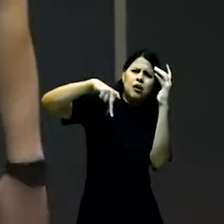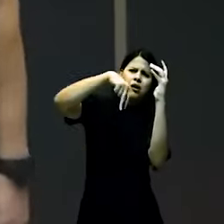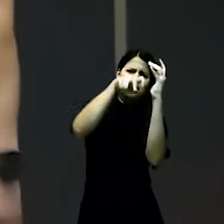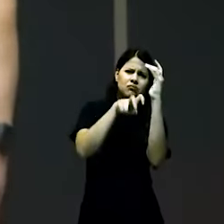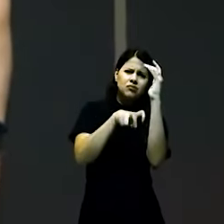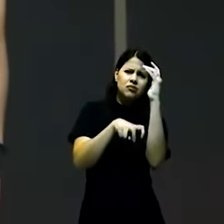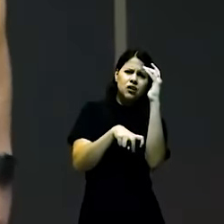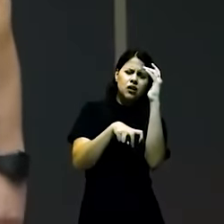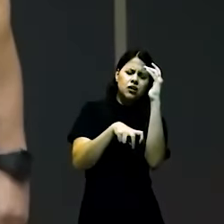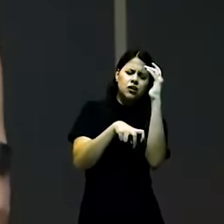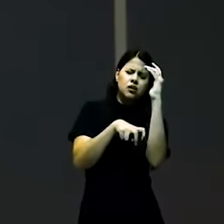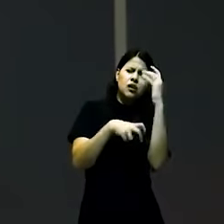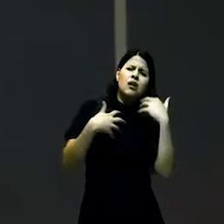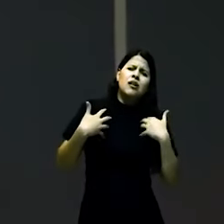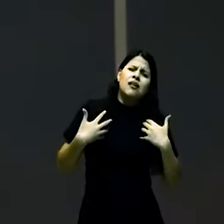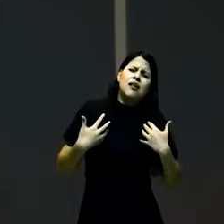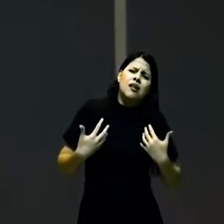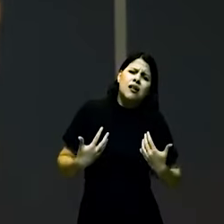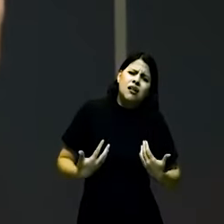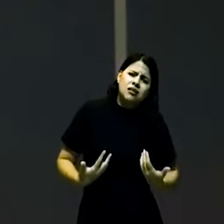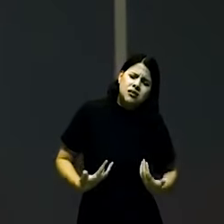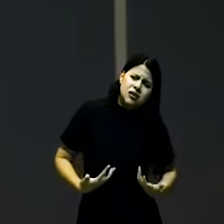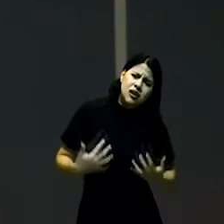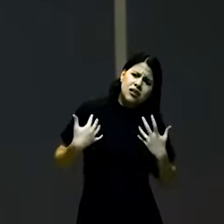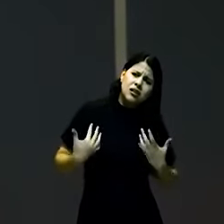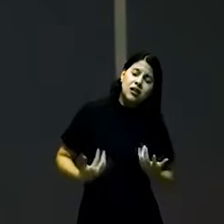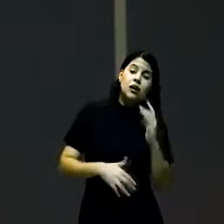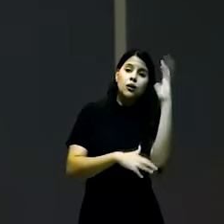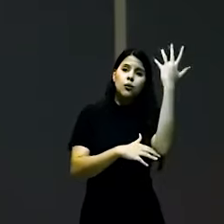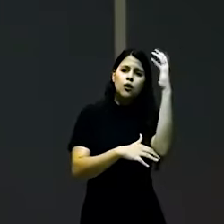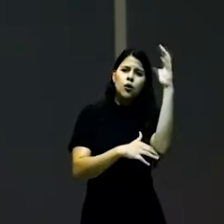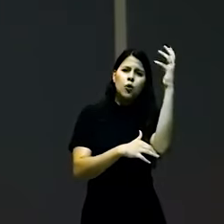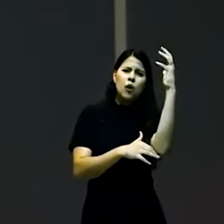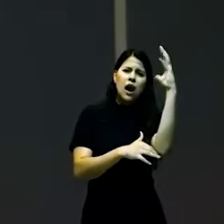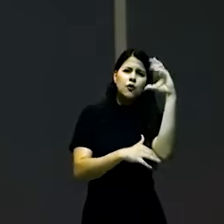cansado. O pé de zimbro é um arbusto